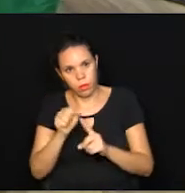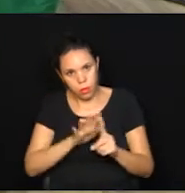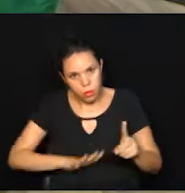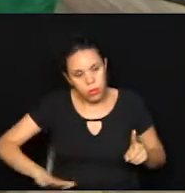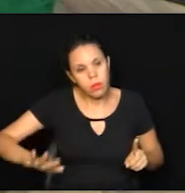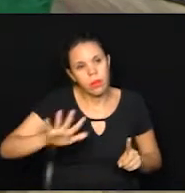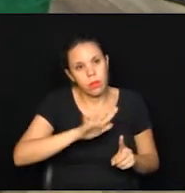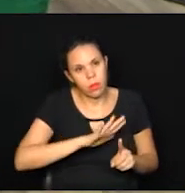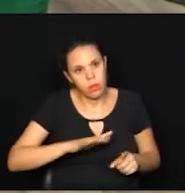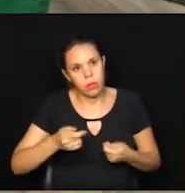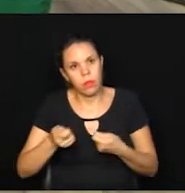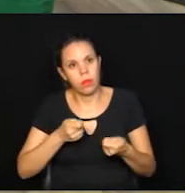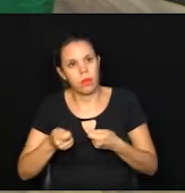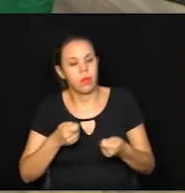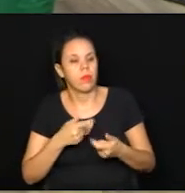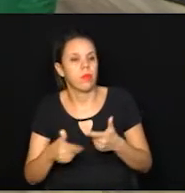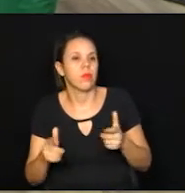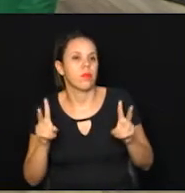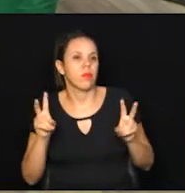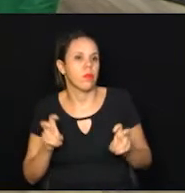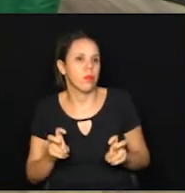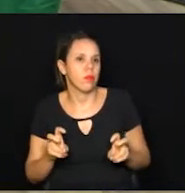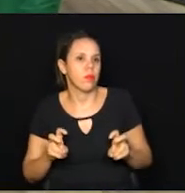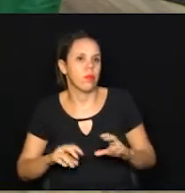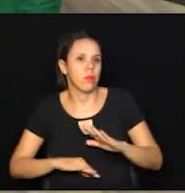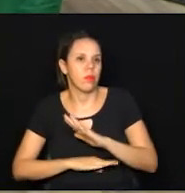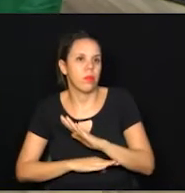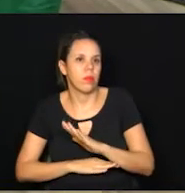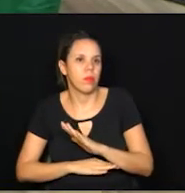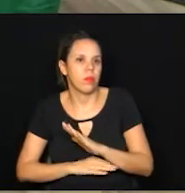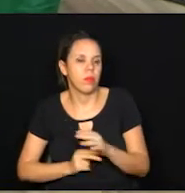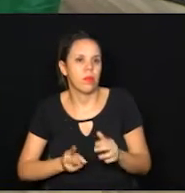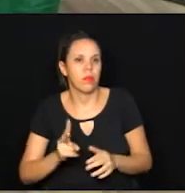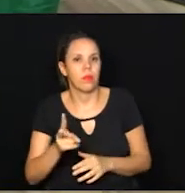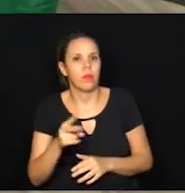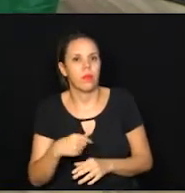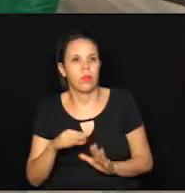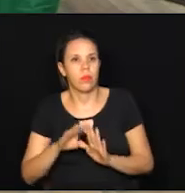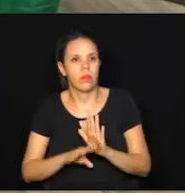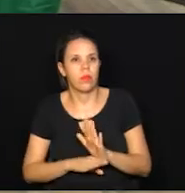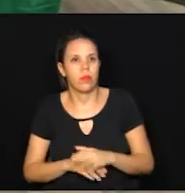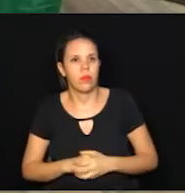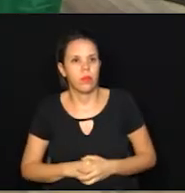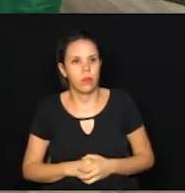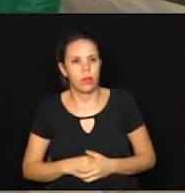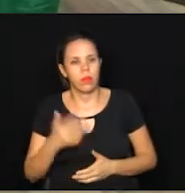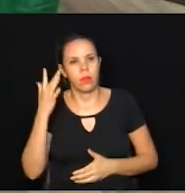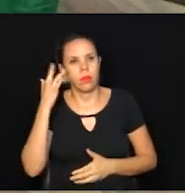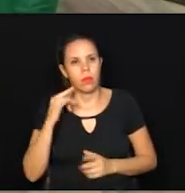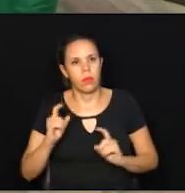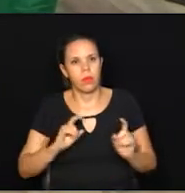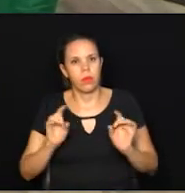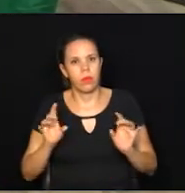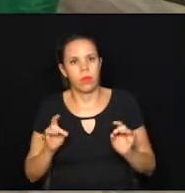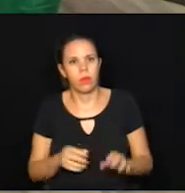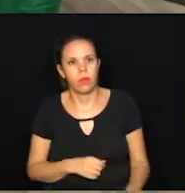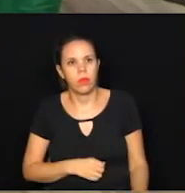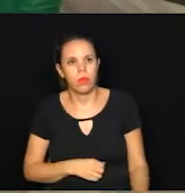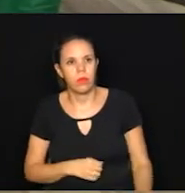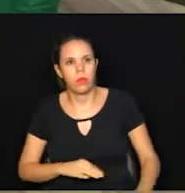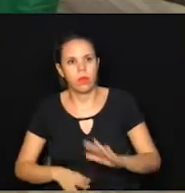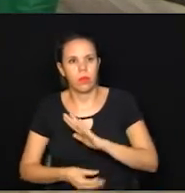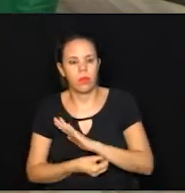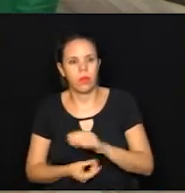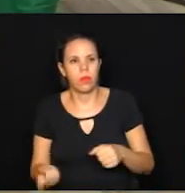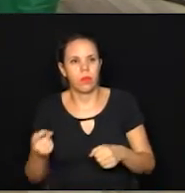sociedade deve lidar com este tema. Câmara Total agora, continue na nossa programação. Amanhã, reunião extraordinária. O Câmara